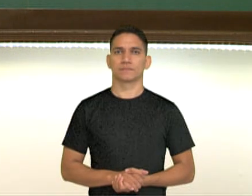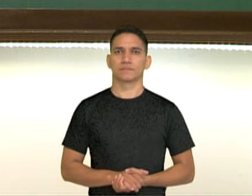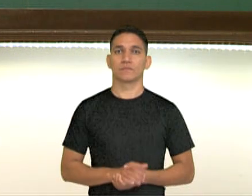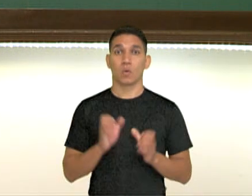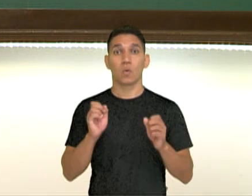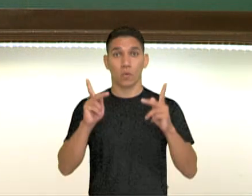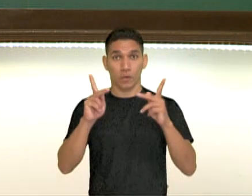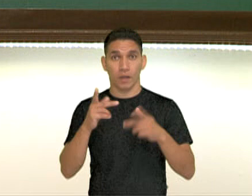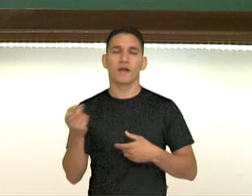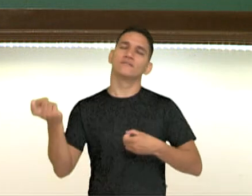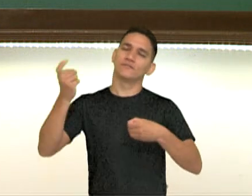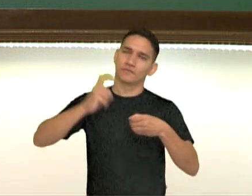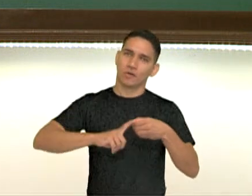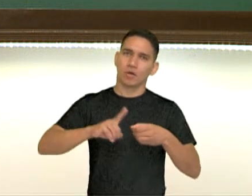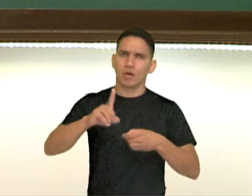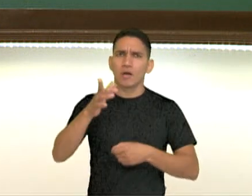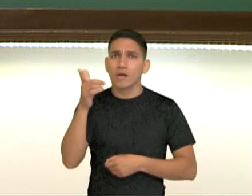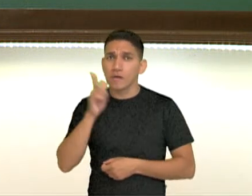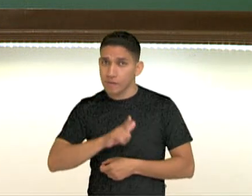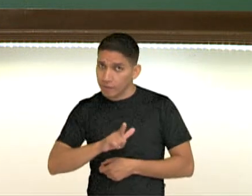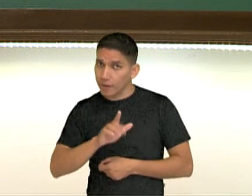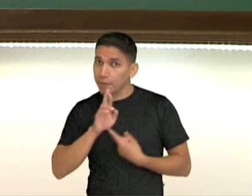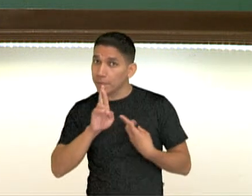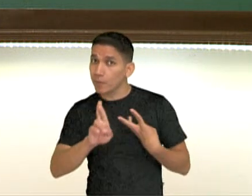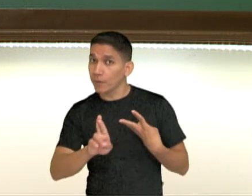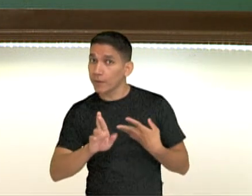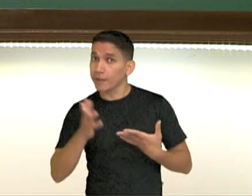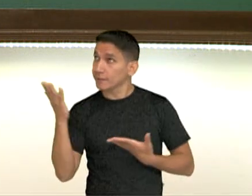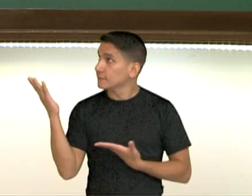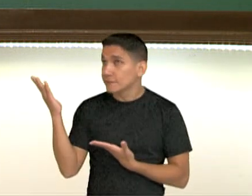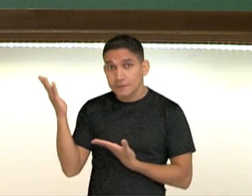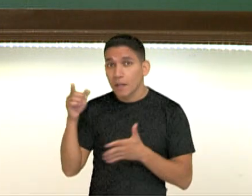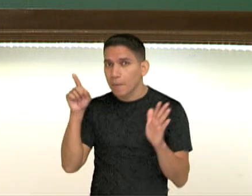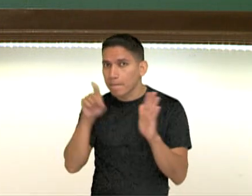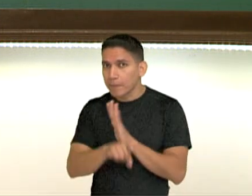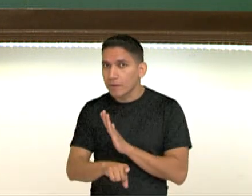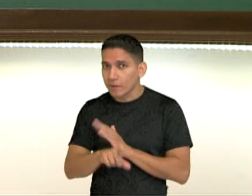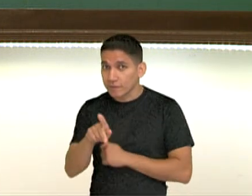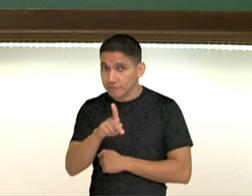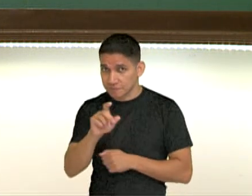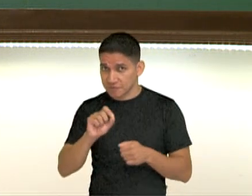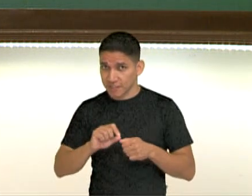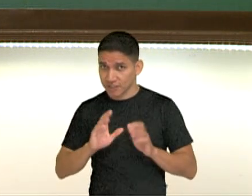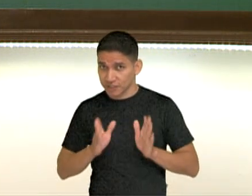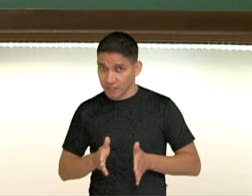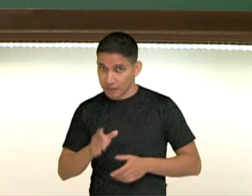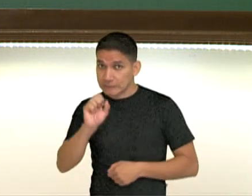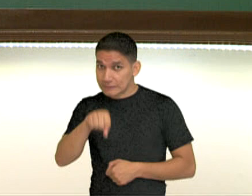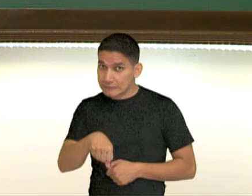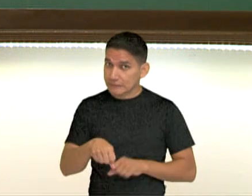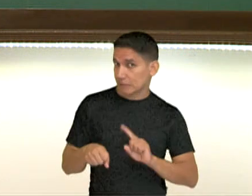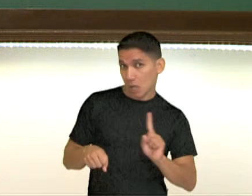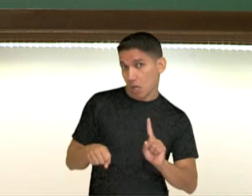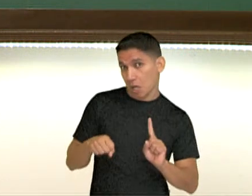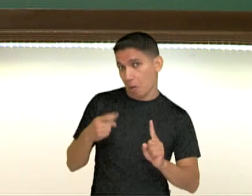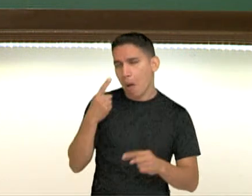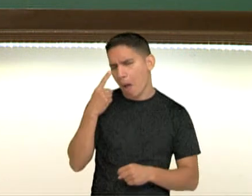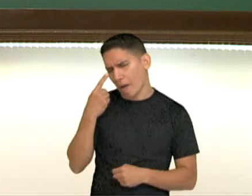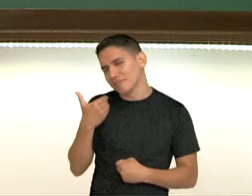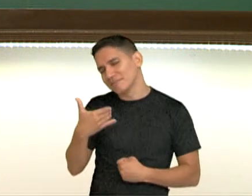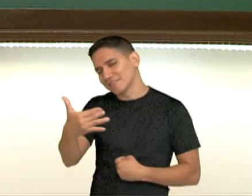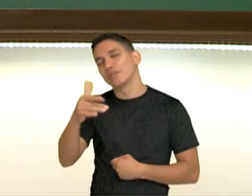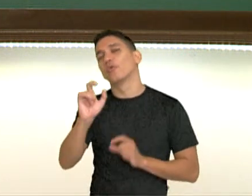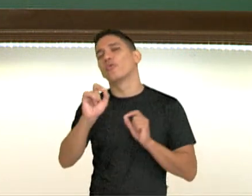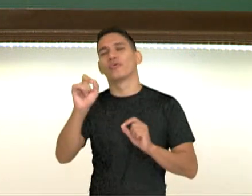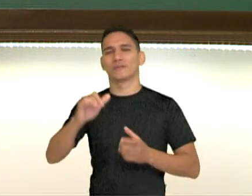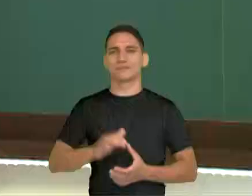Certo, pessoal, voltamos. E aí? Conseguiu responder lá a perguntinha que o professor fez? Sim? Não? Vamos ver então o que, que